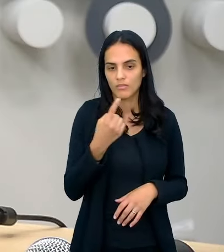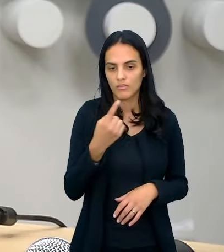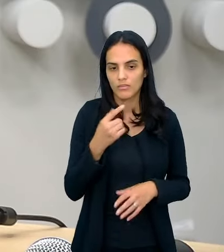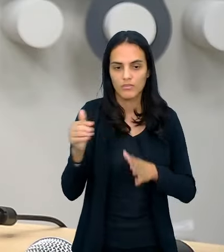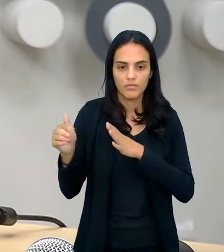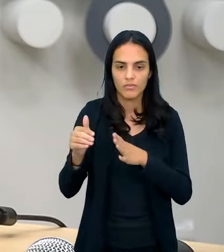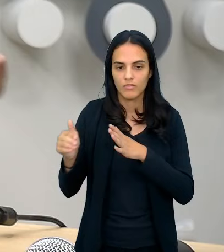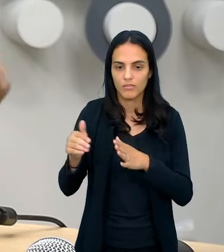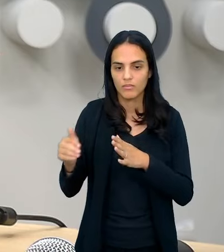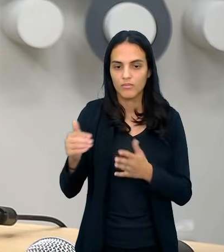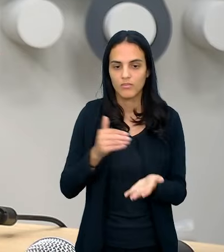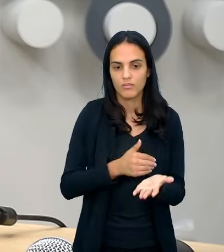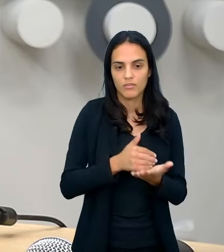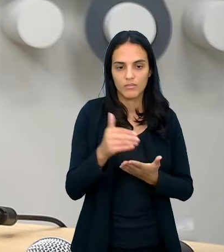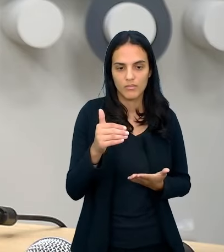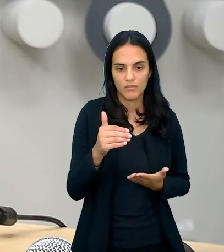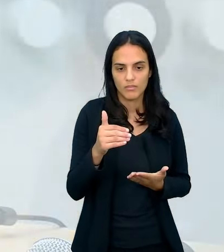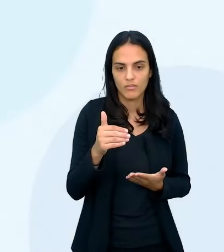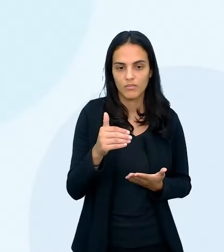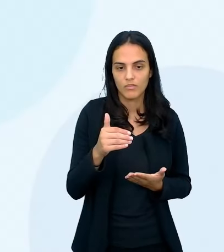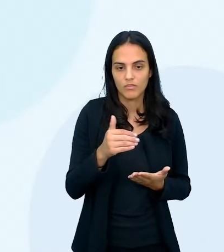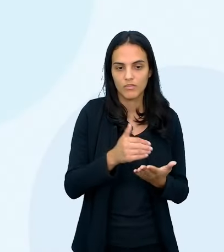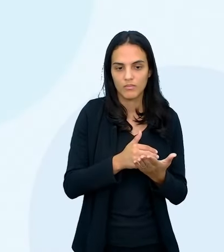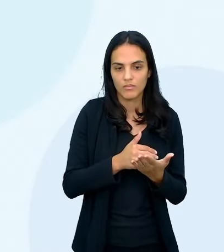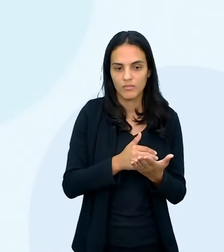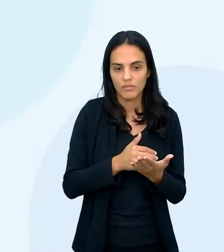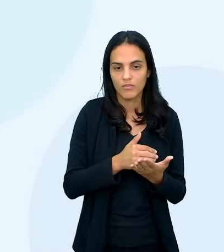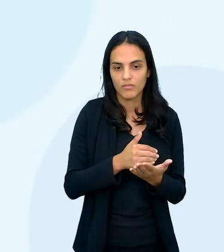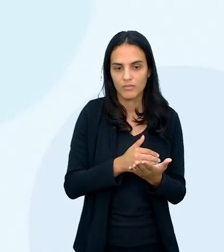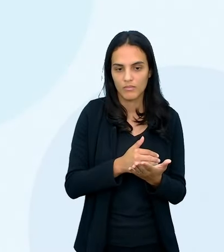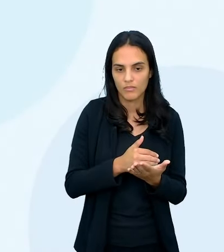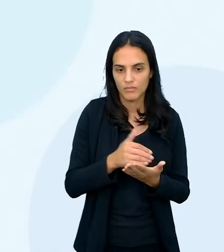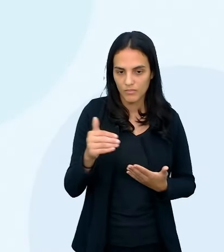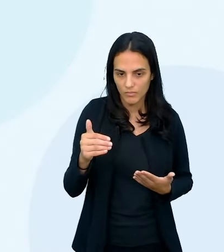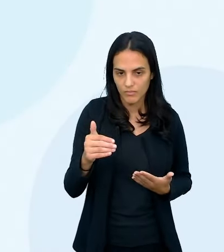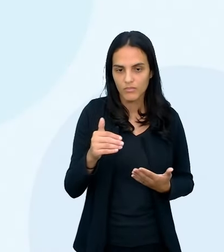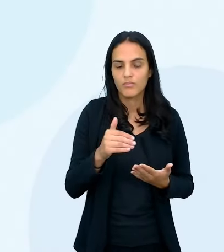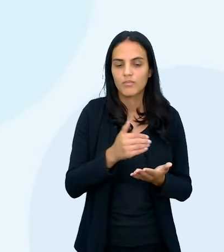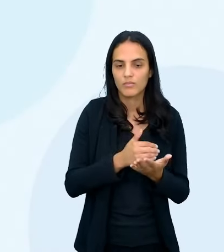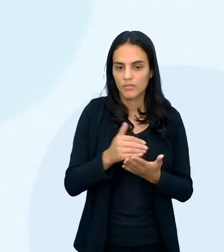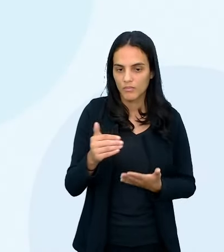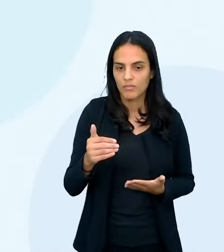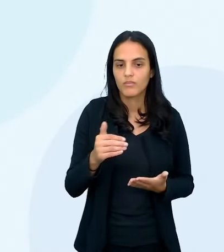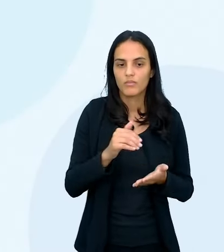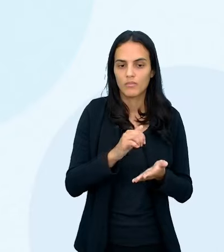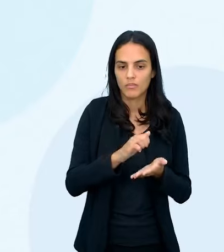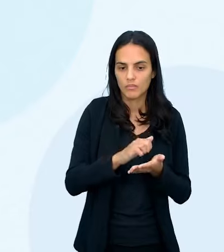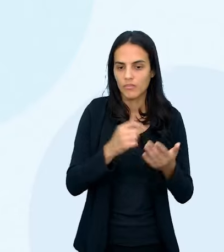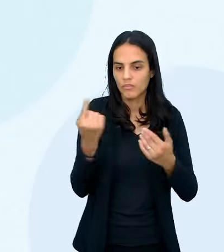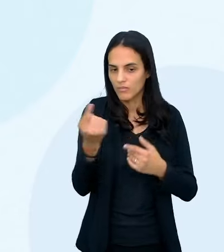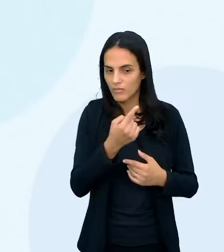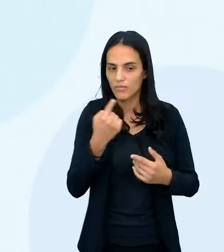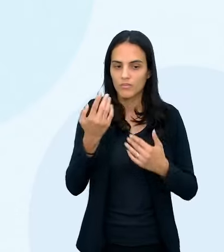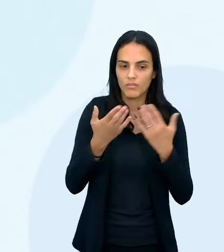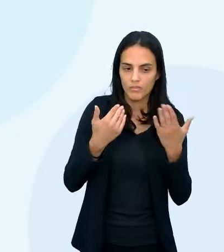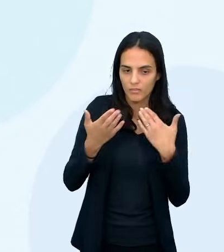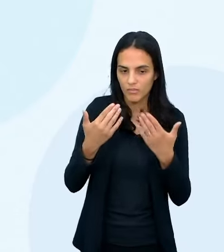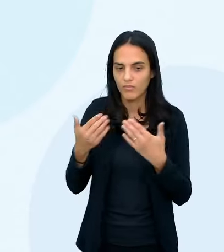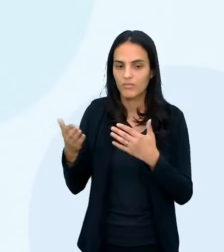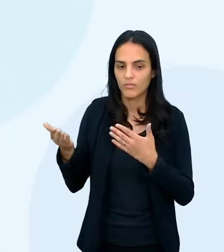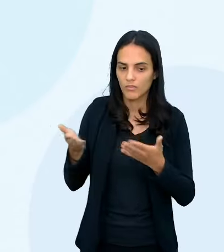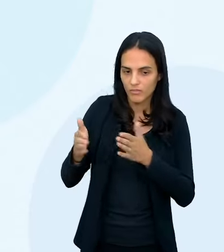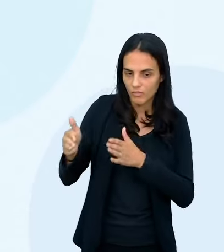a introdução, né, por favor, isso. A introdução, então, começa sempre com a roda de conversa, né? Aquele